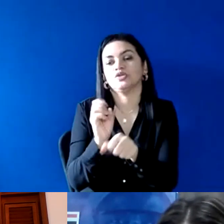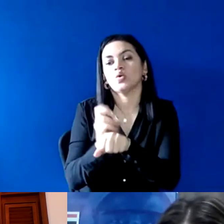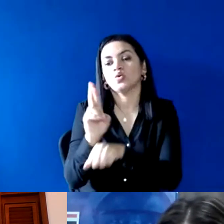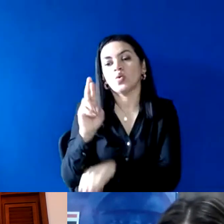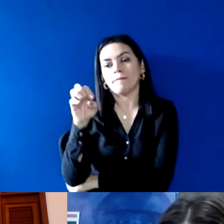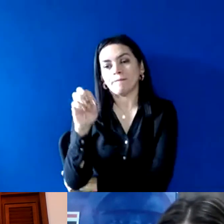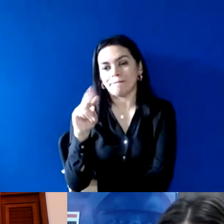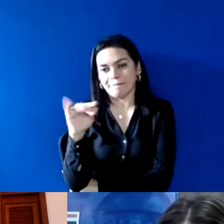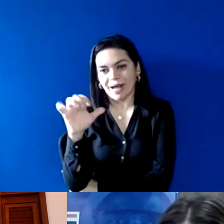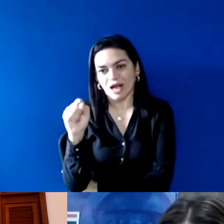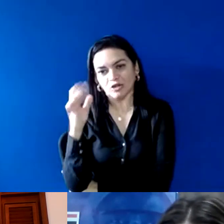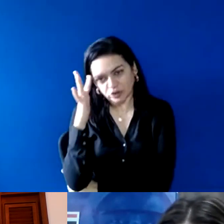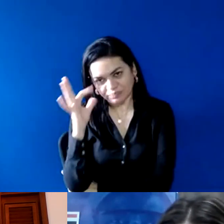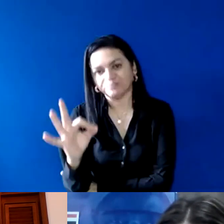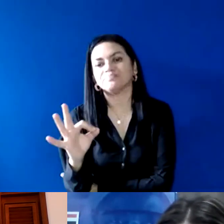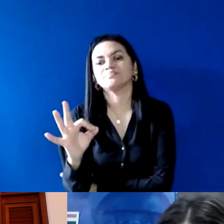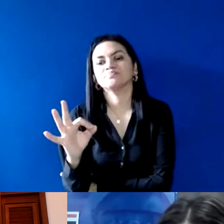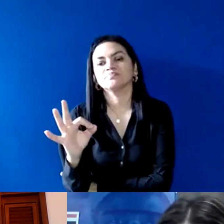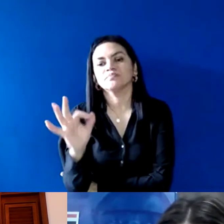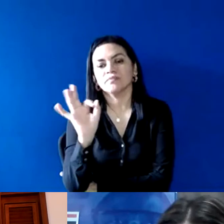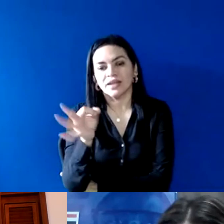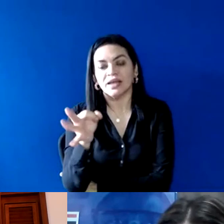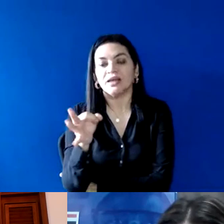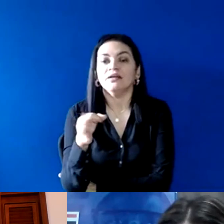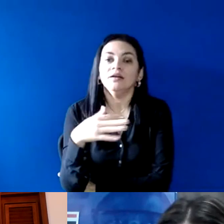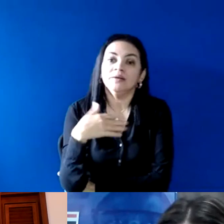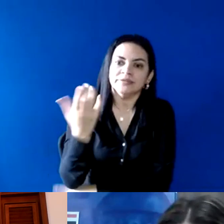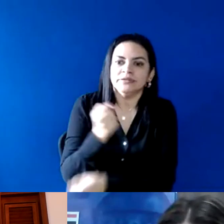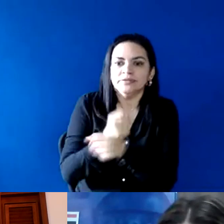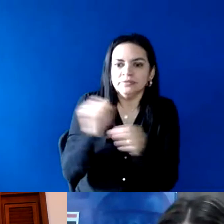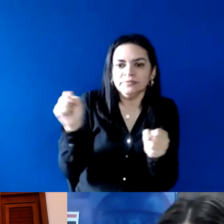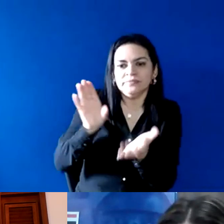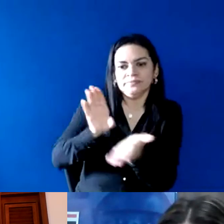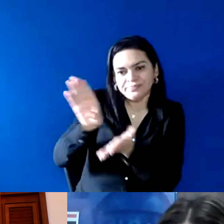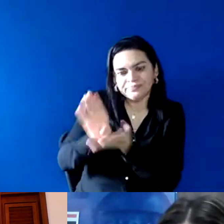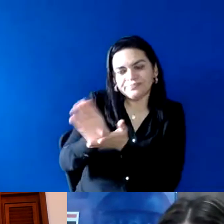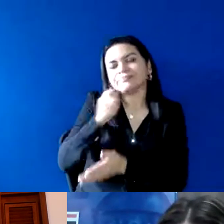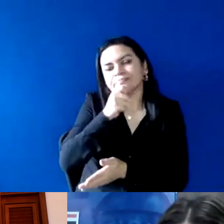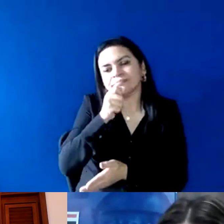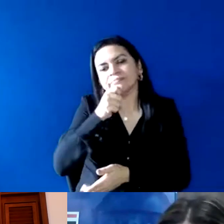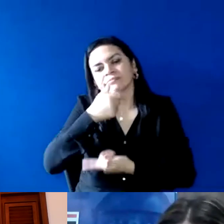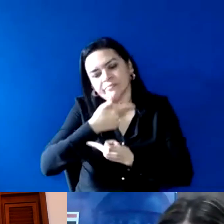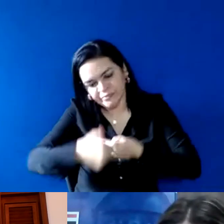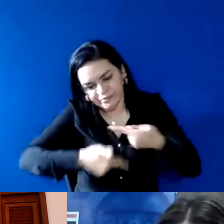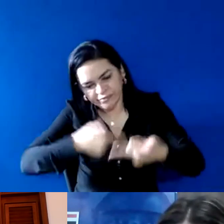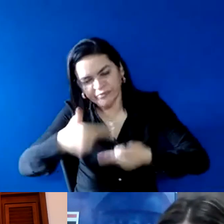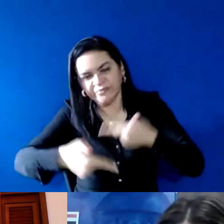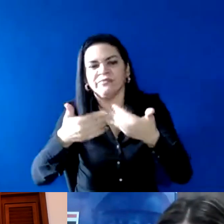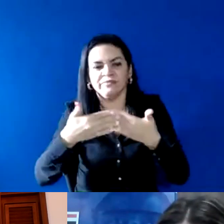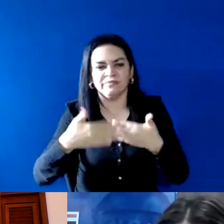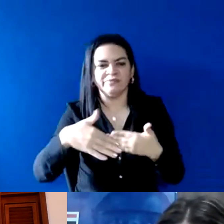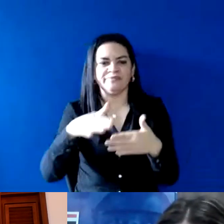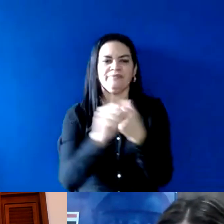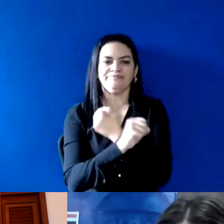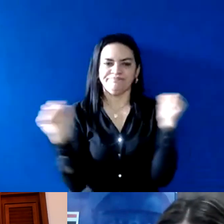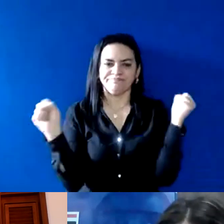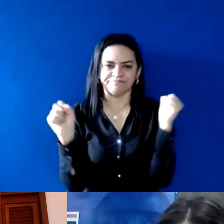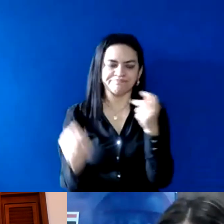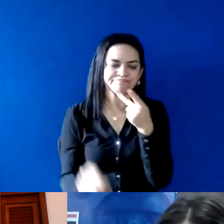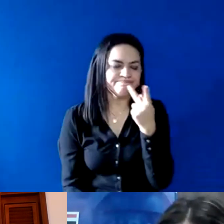ratificar essa questão. Apesar dos grandes investimentos, ainda temos grandes e longos desafios. Tua fala foi